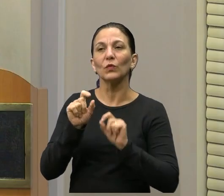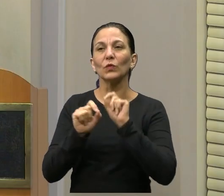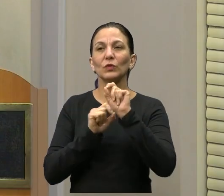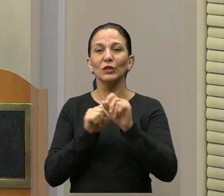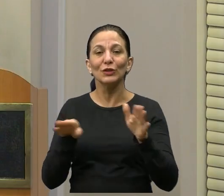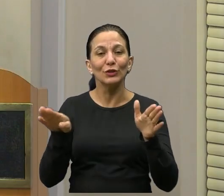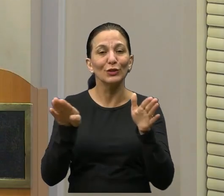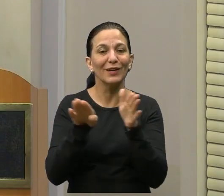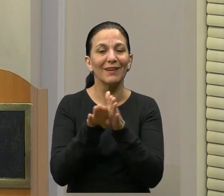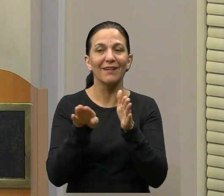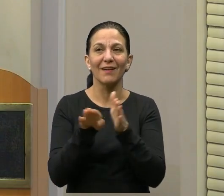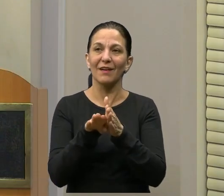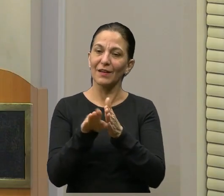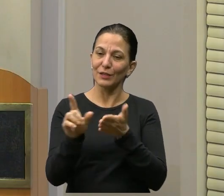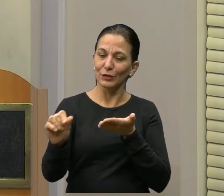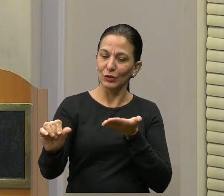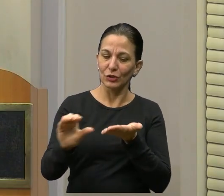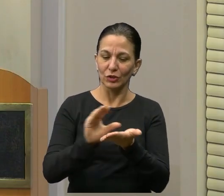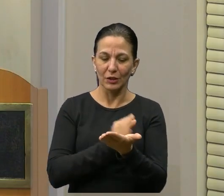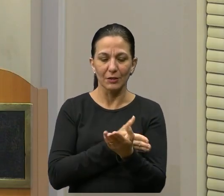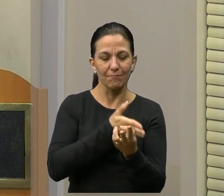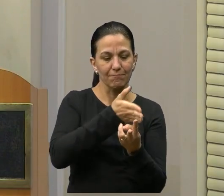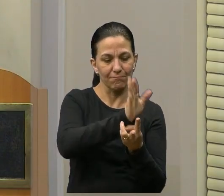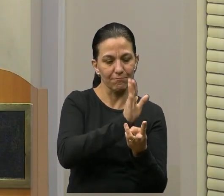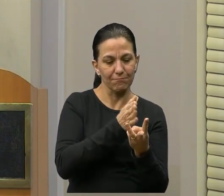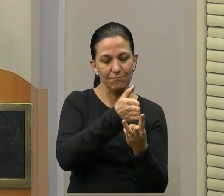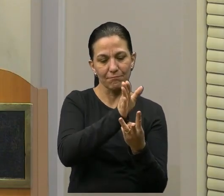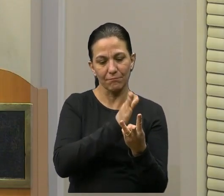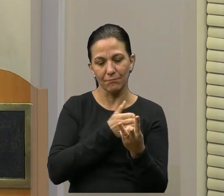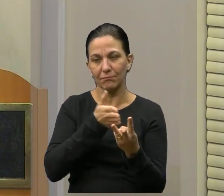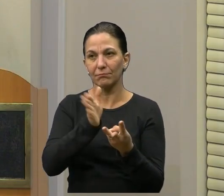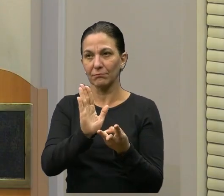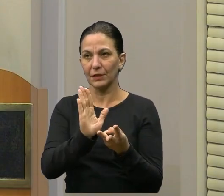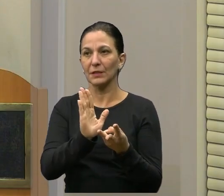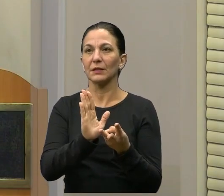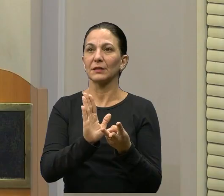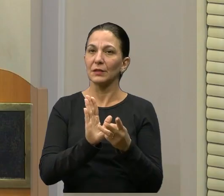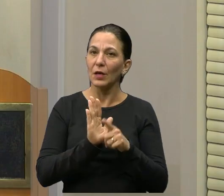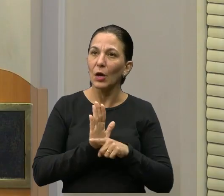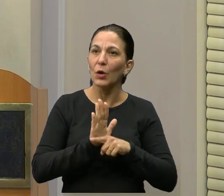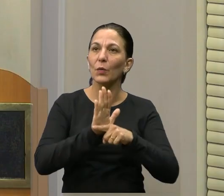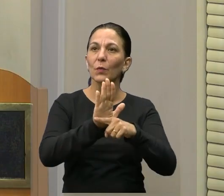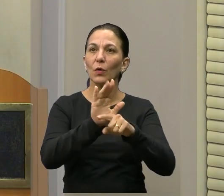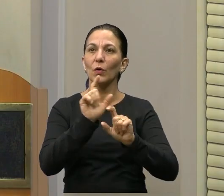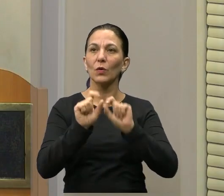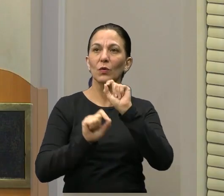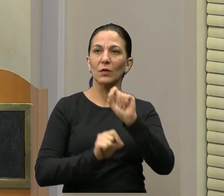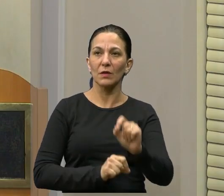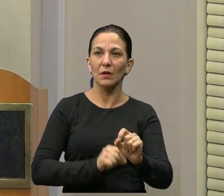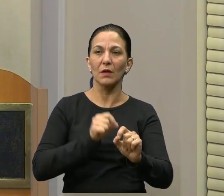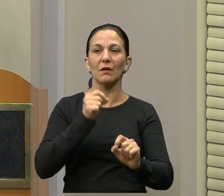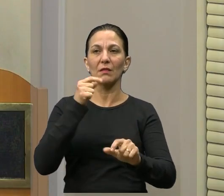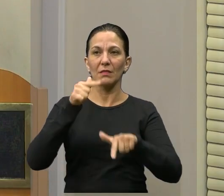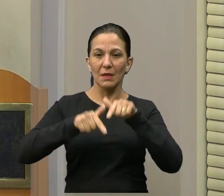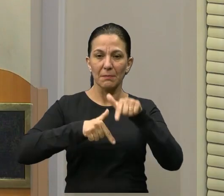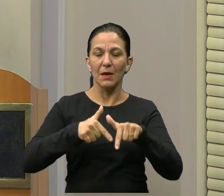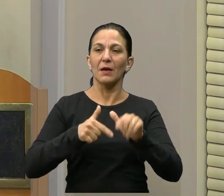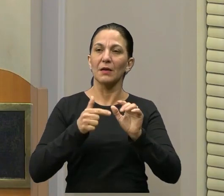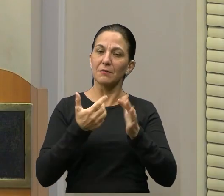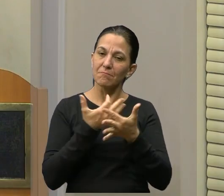fazer chegar essas emendas, elas colaboram para o respiro e o cumprimento do trabalho